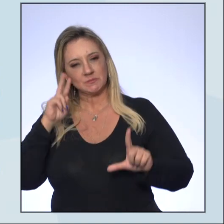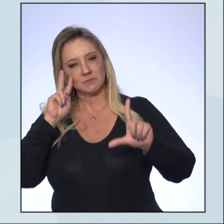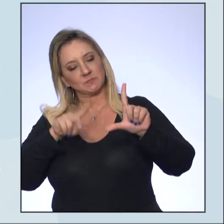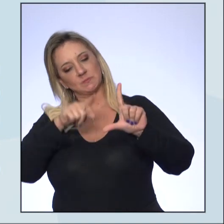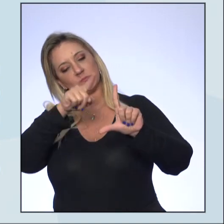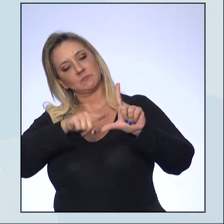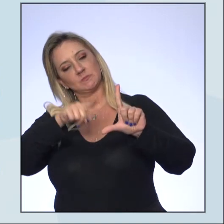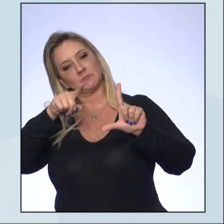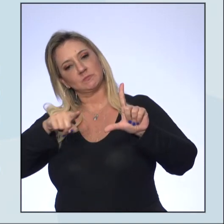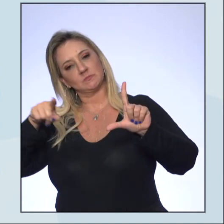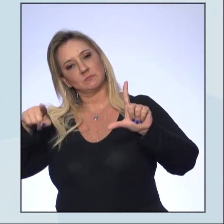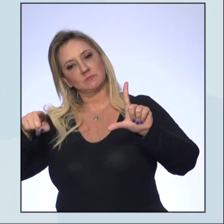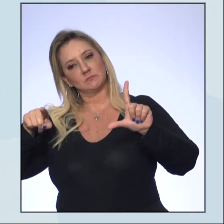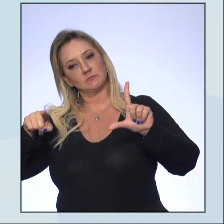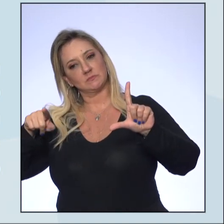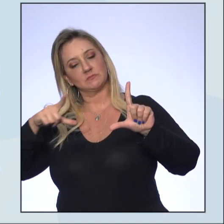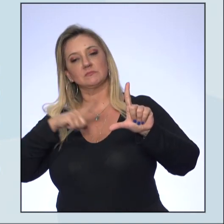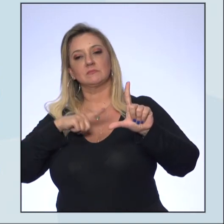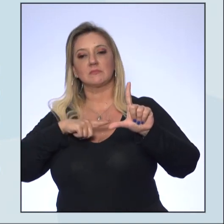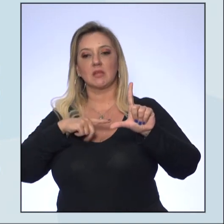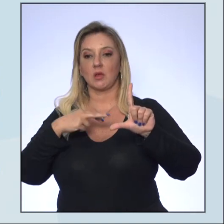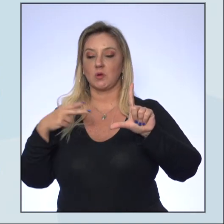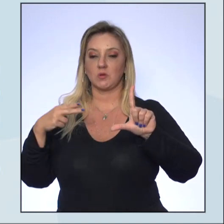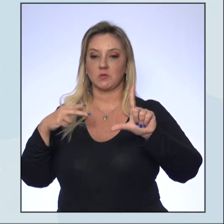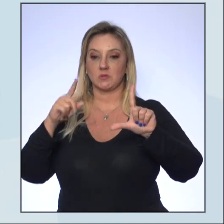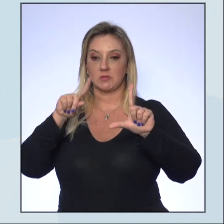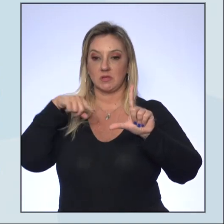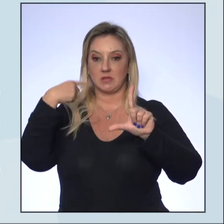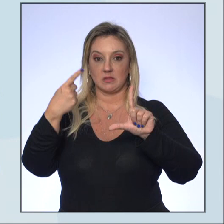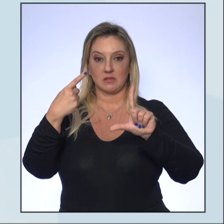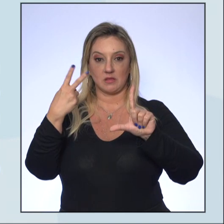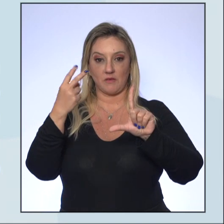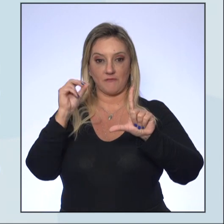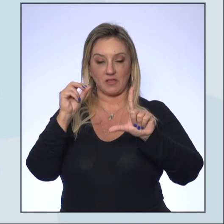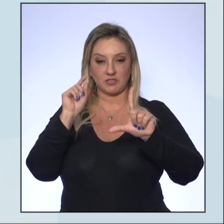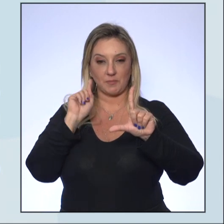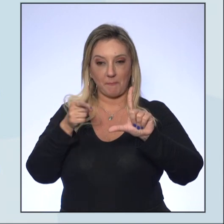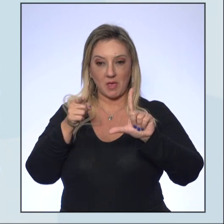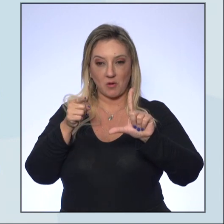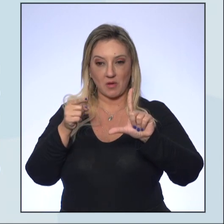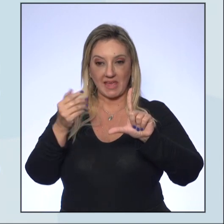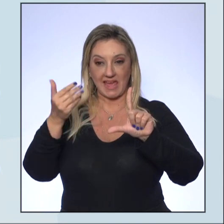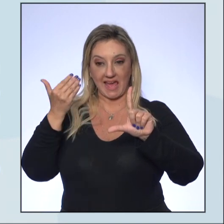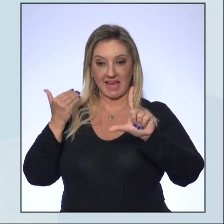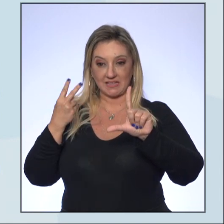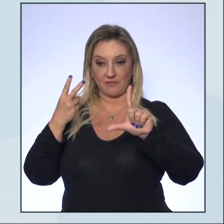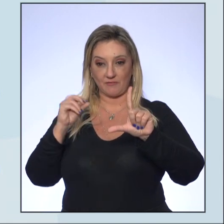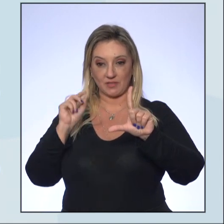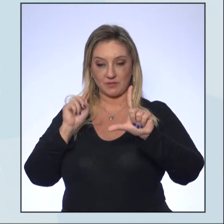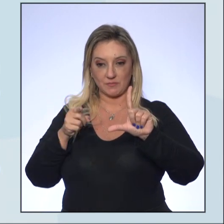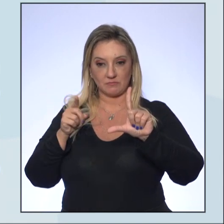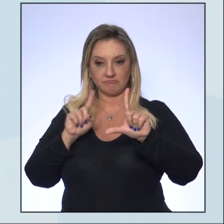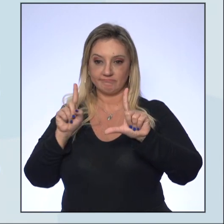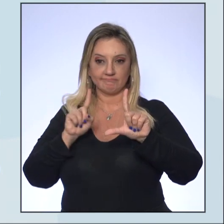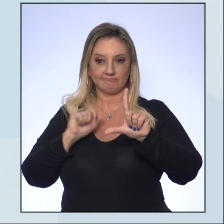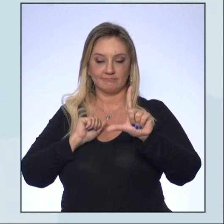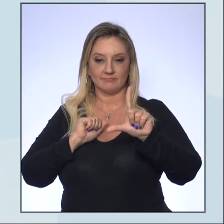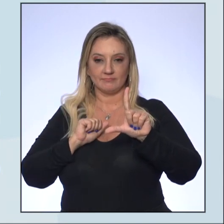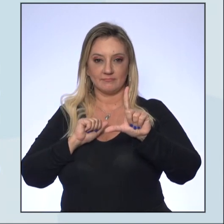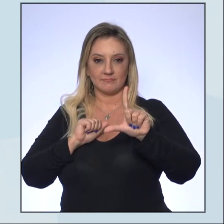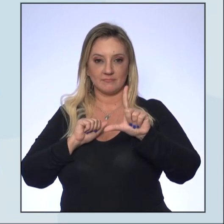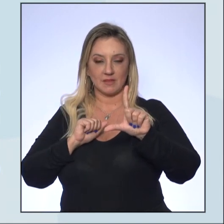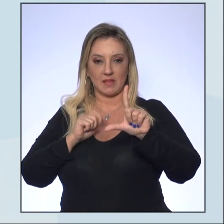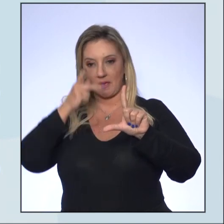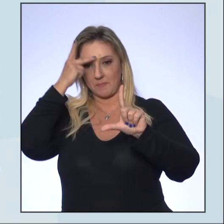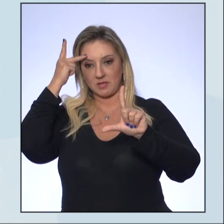gráfico, ele consegue, tem alguma coisa no gráfico depois dos 20.000 e antes dos 20? Não. Então, o ser humano, na